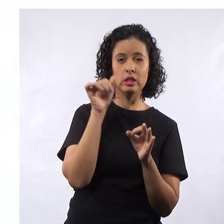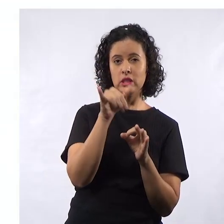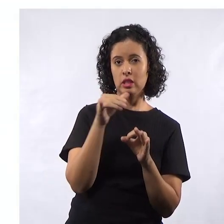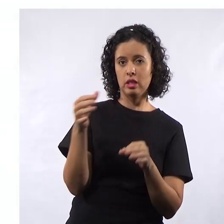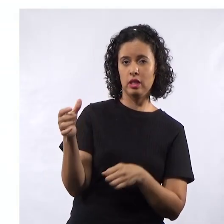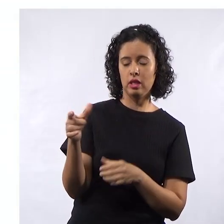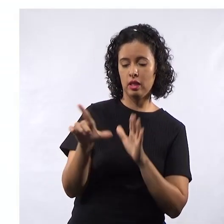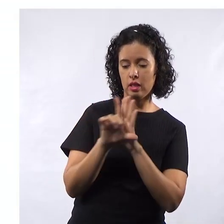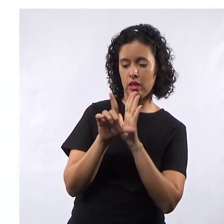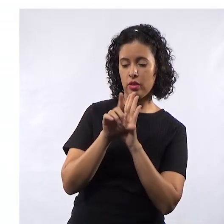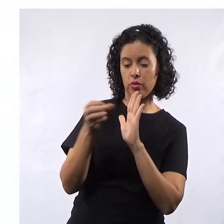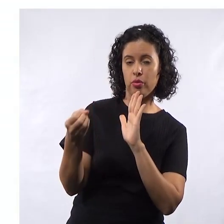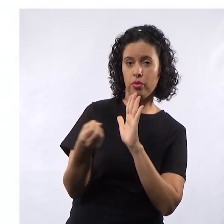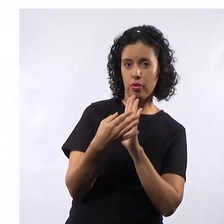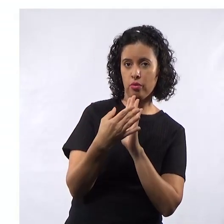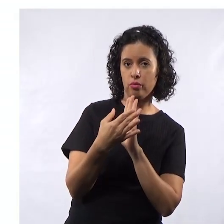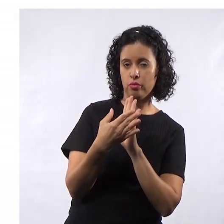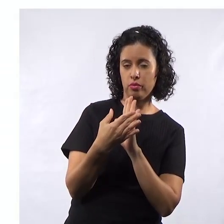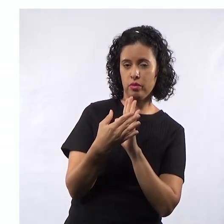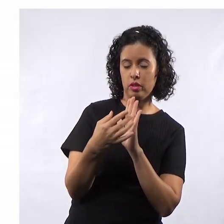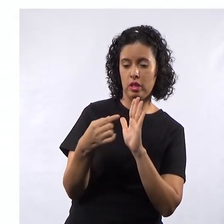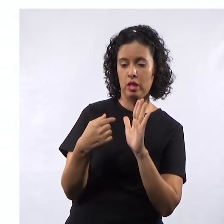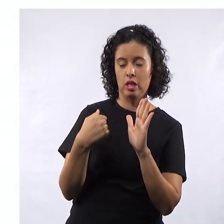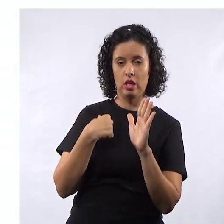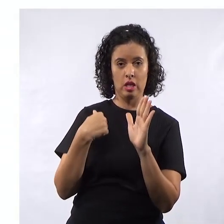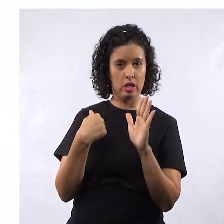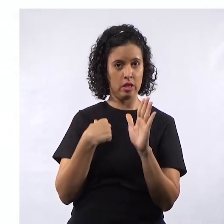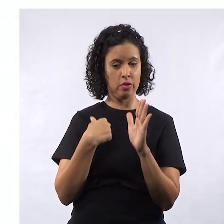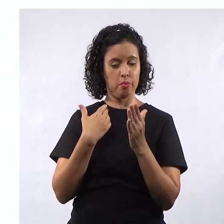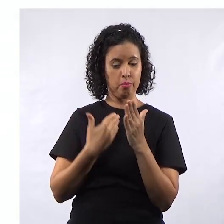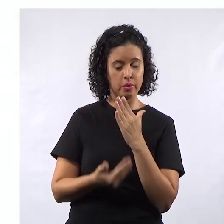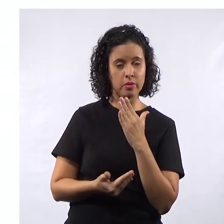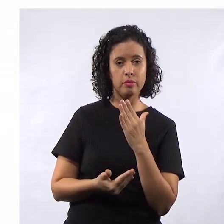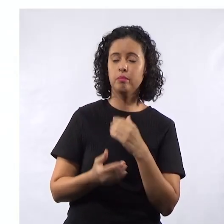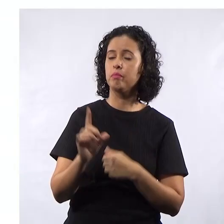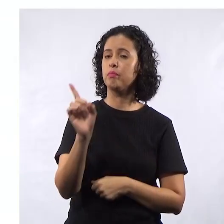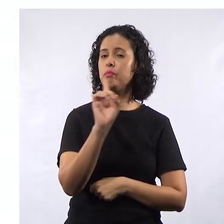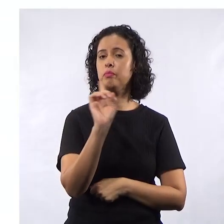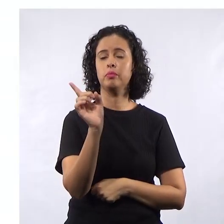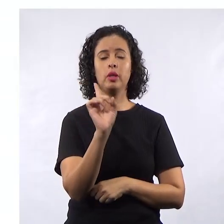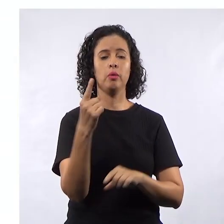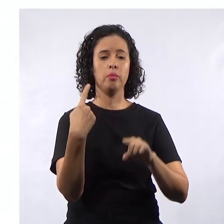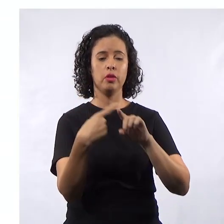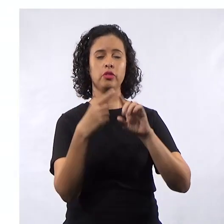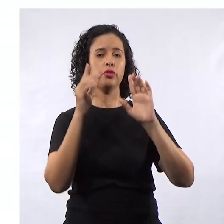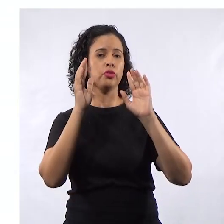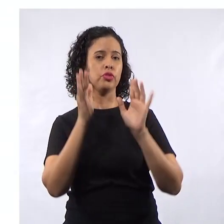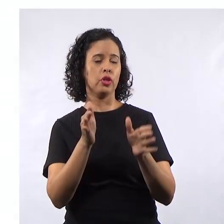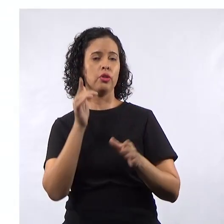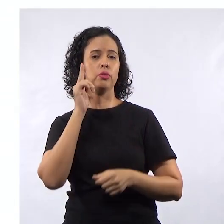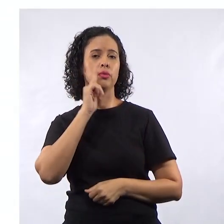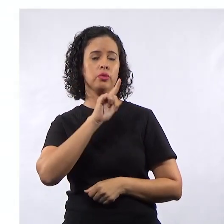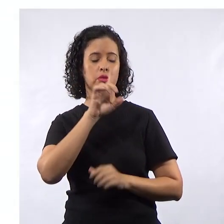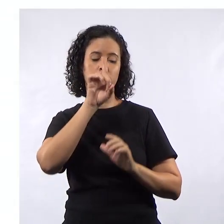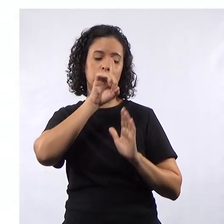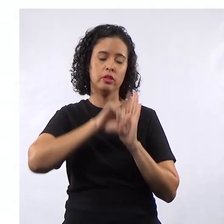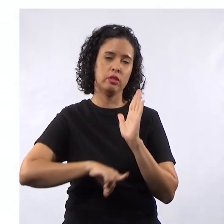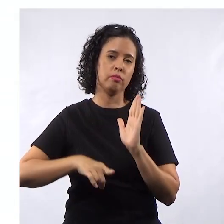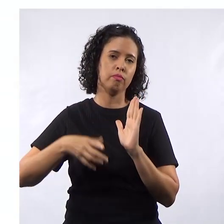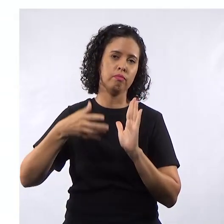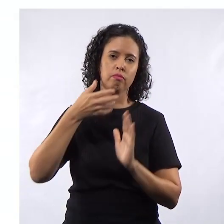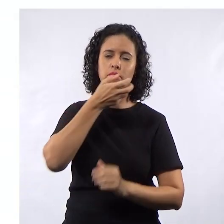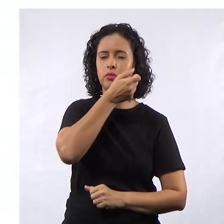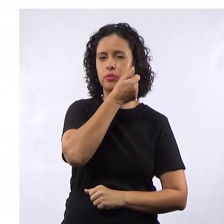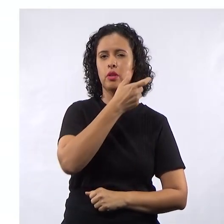estar modificando essa situação, essa lei não vai poder me alcançar, porque eu tenho uma segurança jurídica, porque eu já conquistei aquele direito, né? Então,